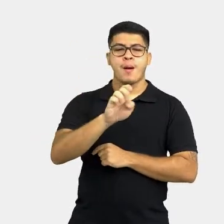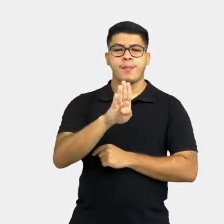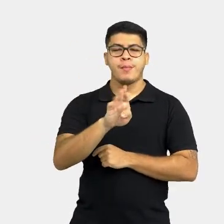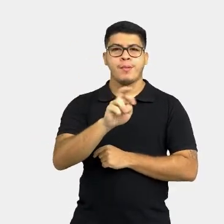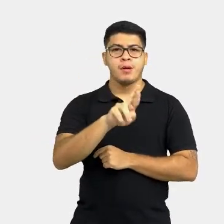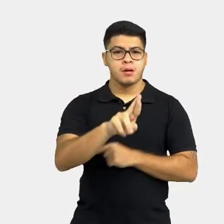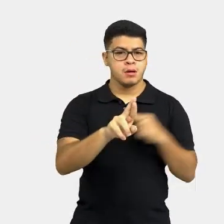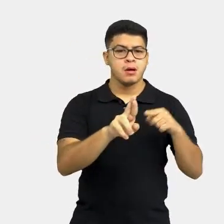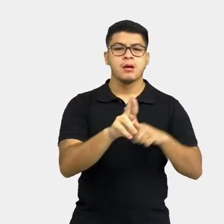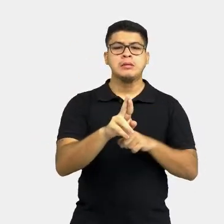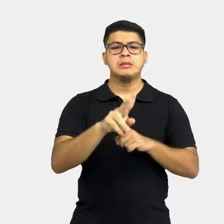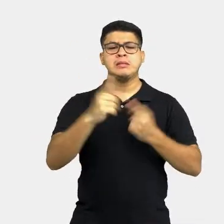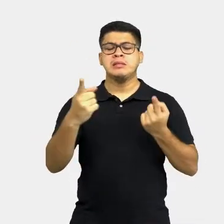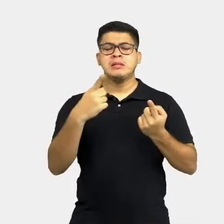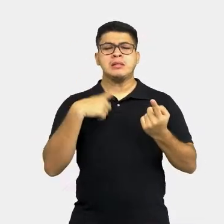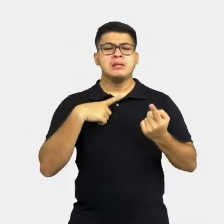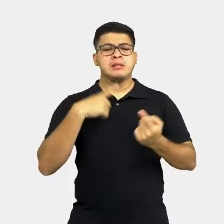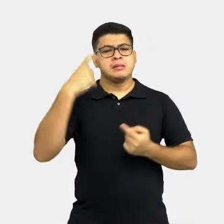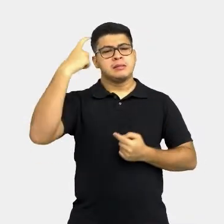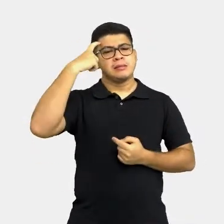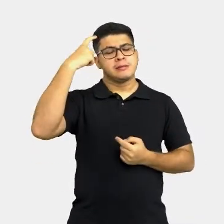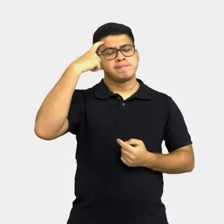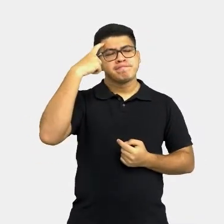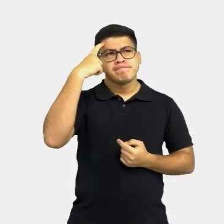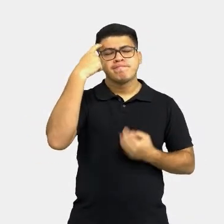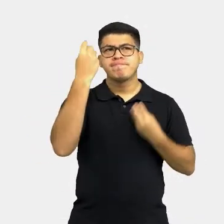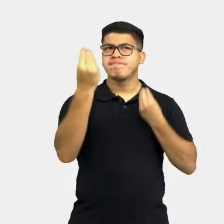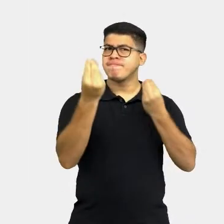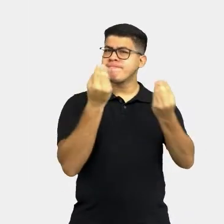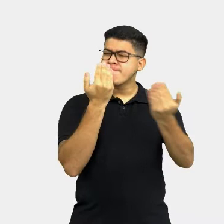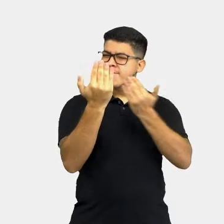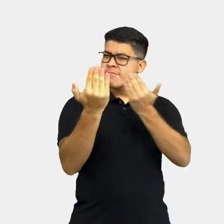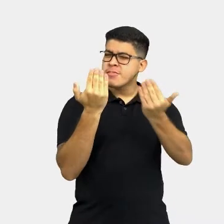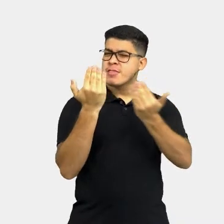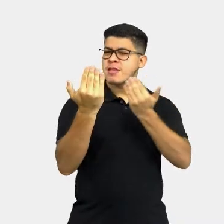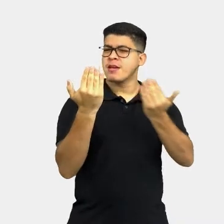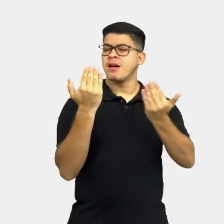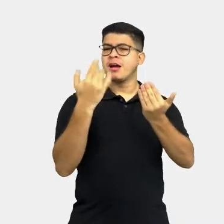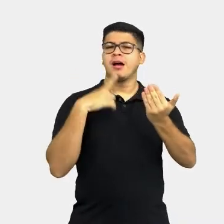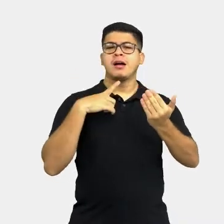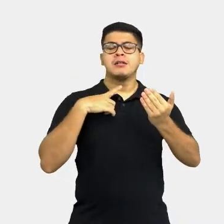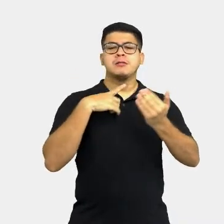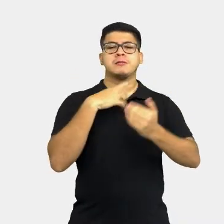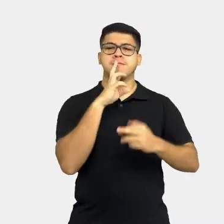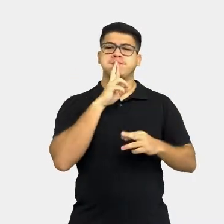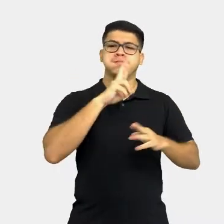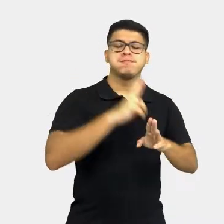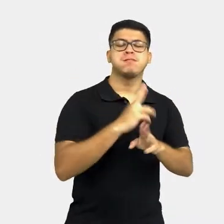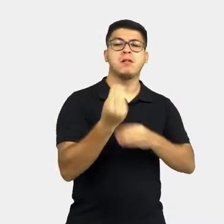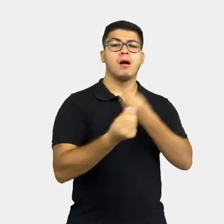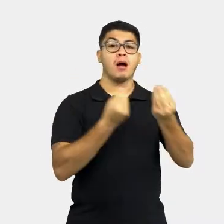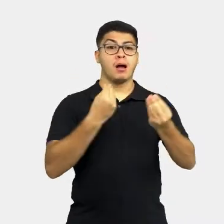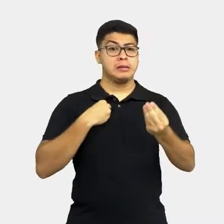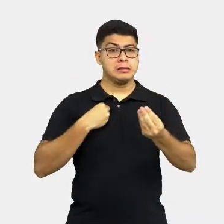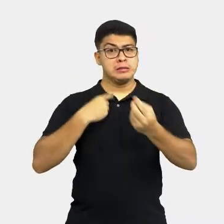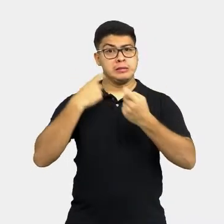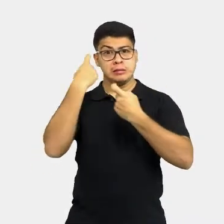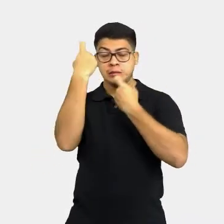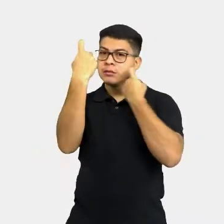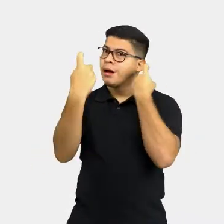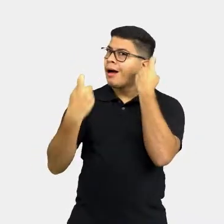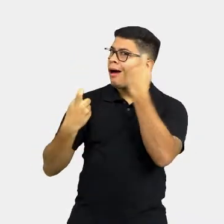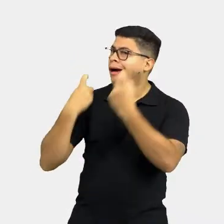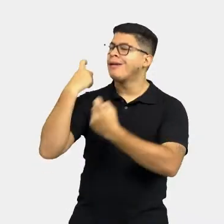seu ceticismo quanto às realizações dessas racionalizações, que geram o